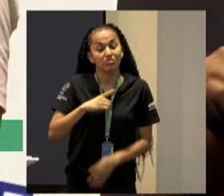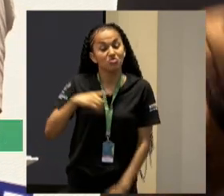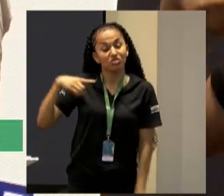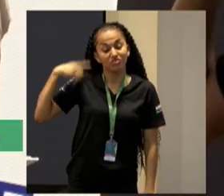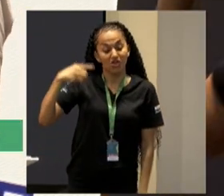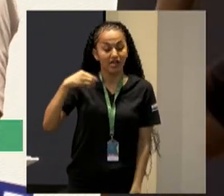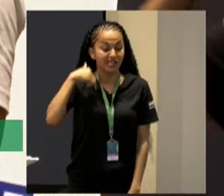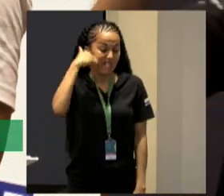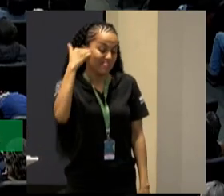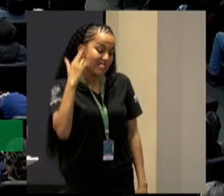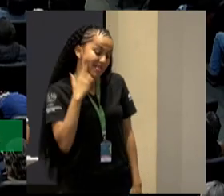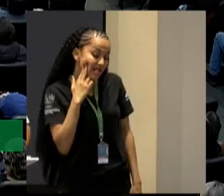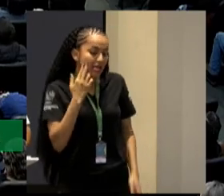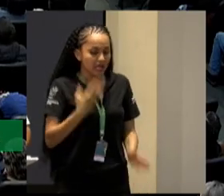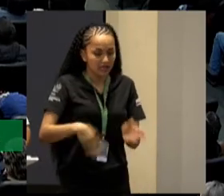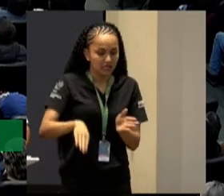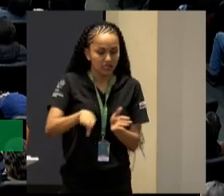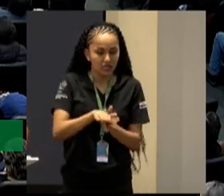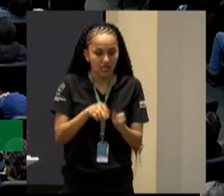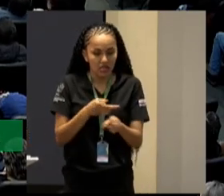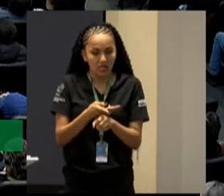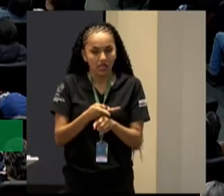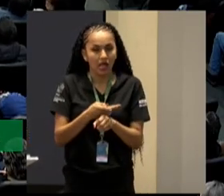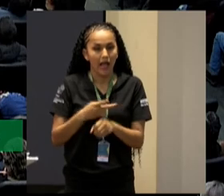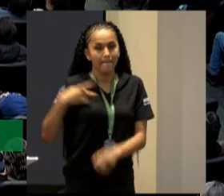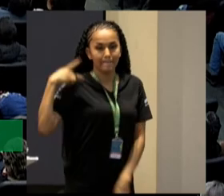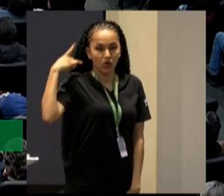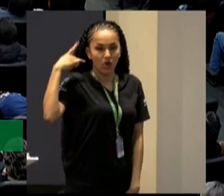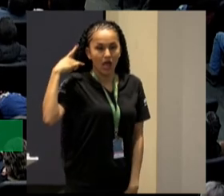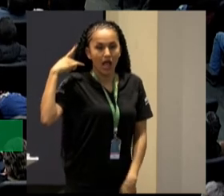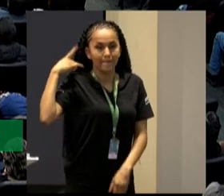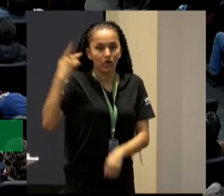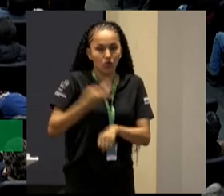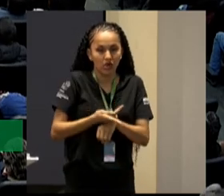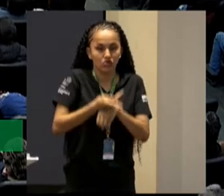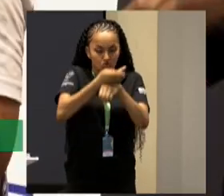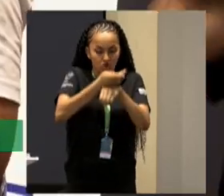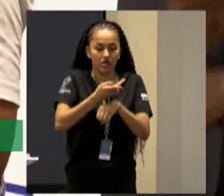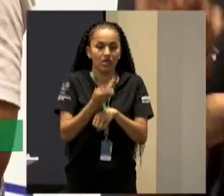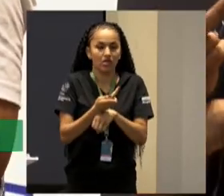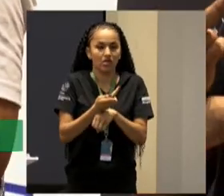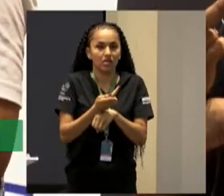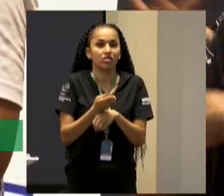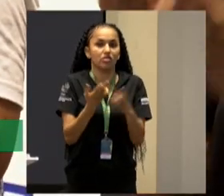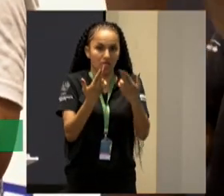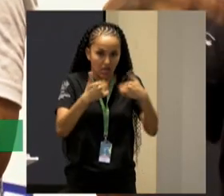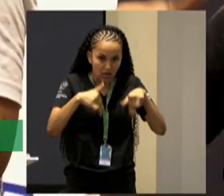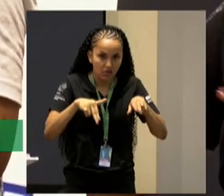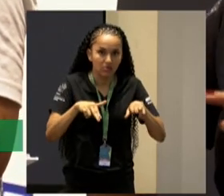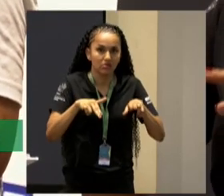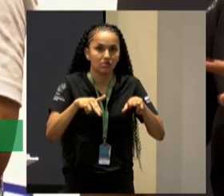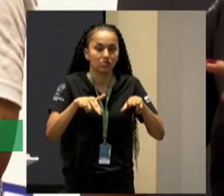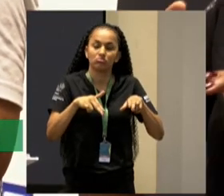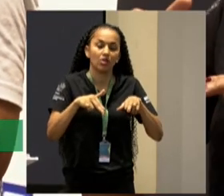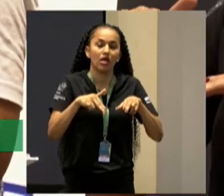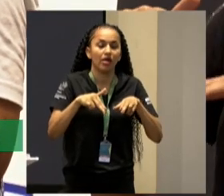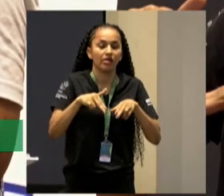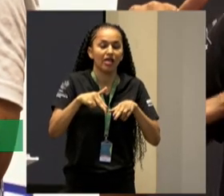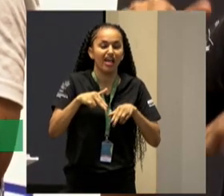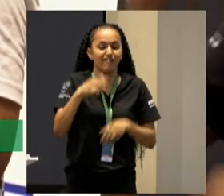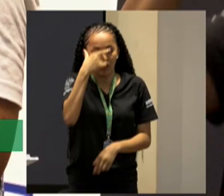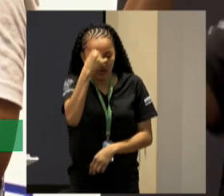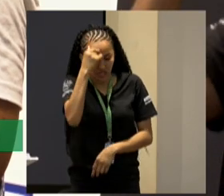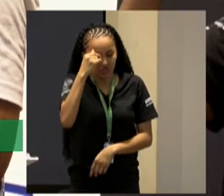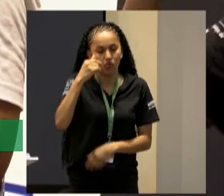negra, que chegou a ser procuradora da Fundação Palmares, procuradora da Universidade Federal do Paraná,